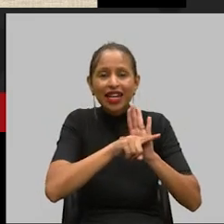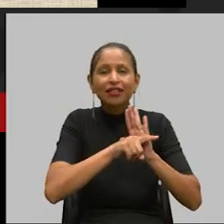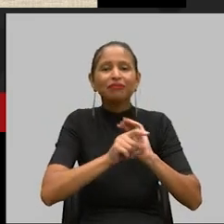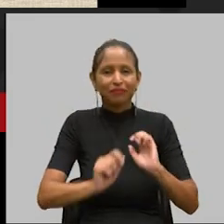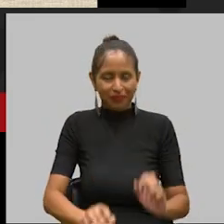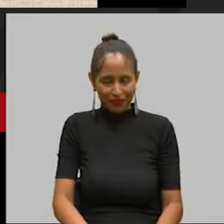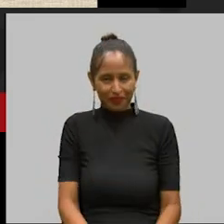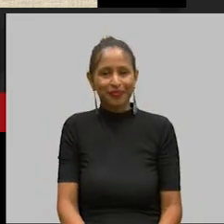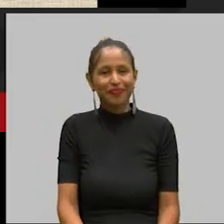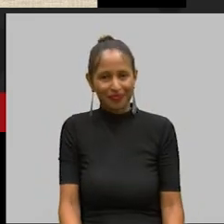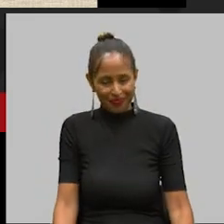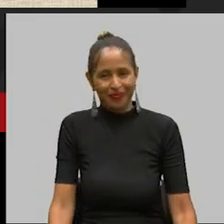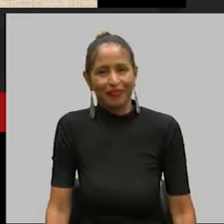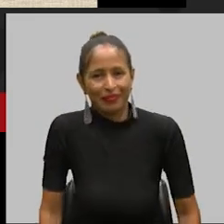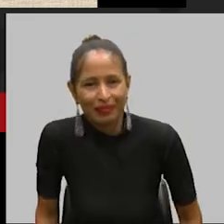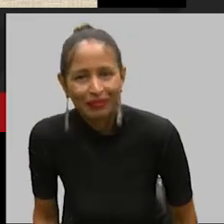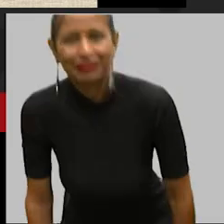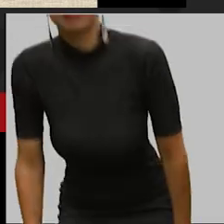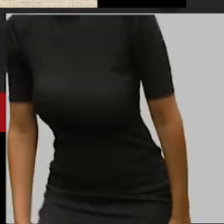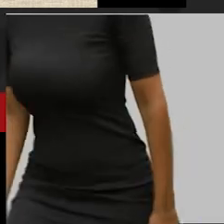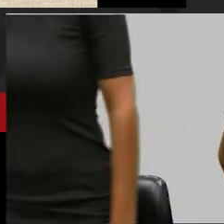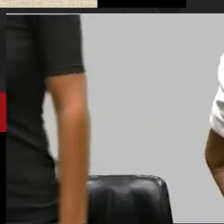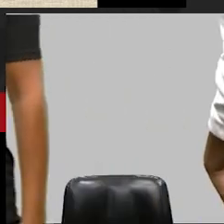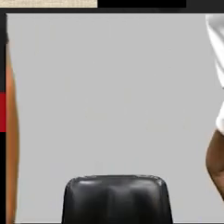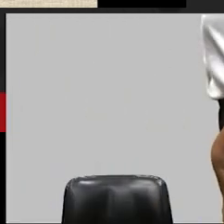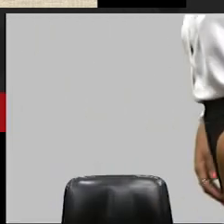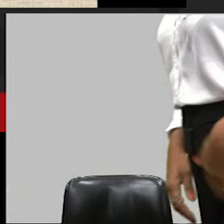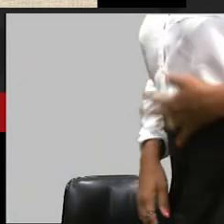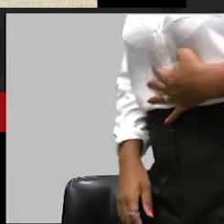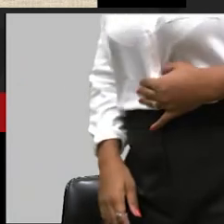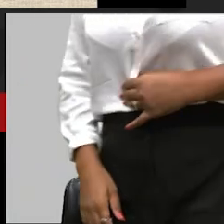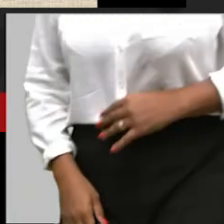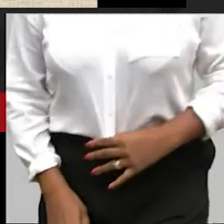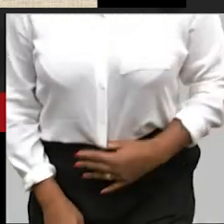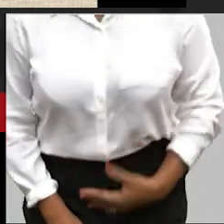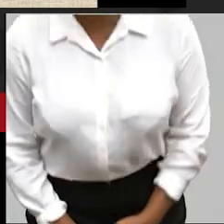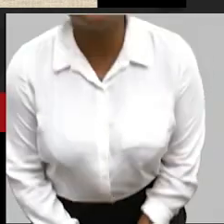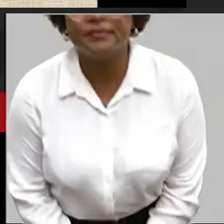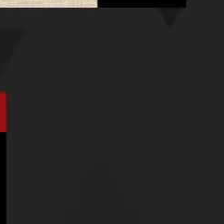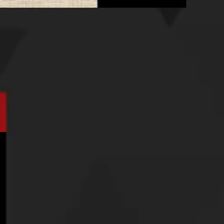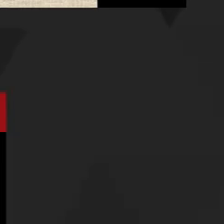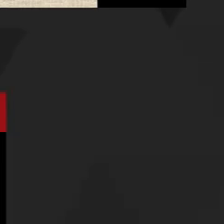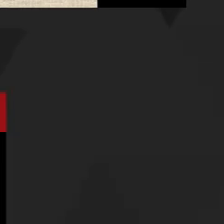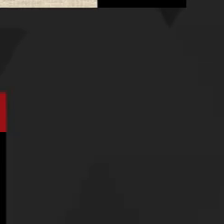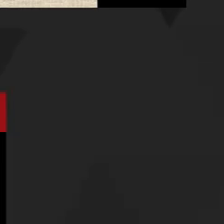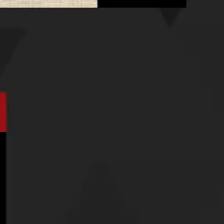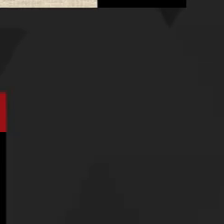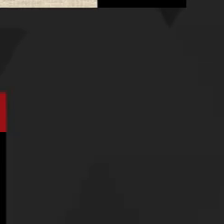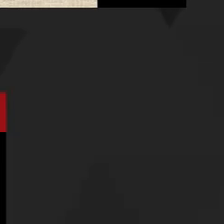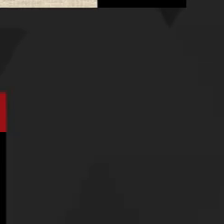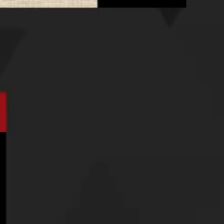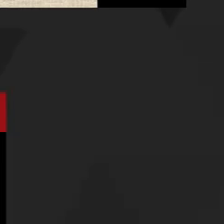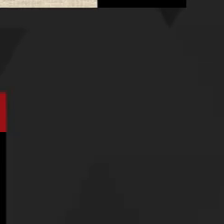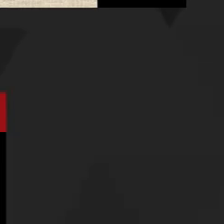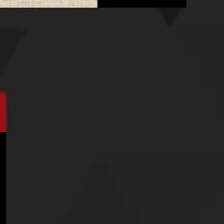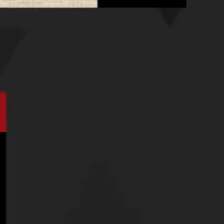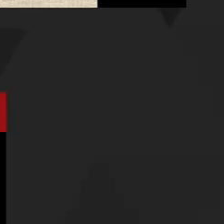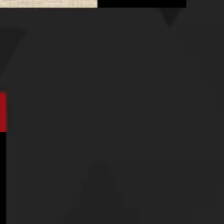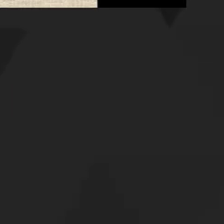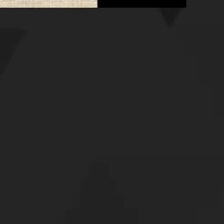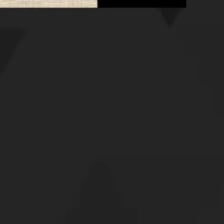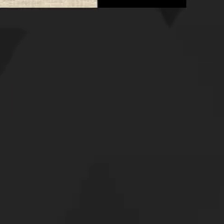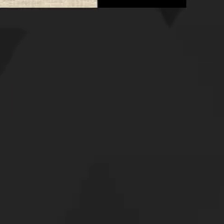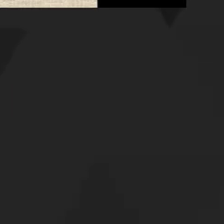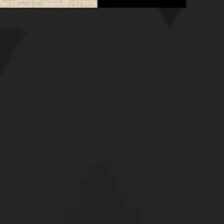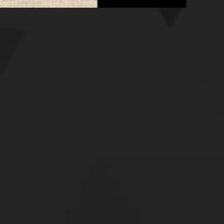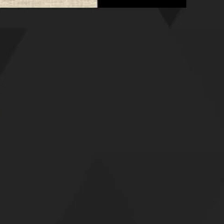né de alunos de graduação de alunos de de pós--graduação nos diferentes níveis isso precisa de incentivo precisa de fomento